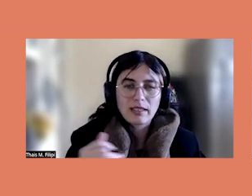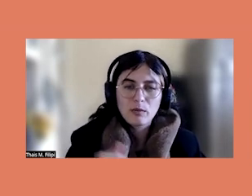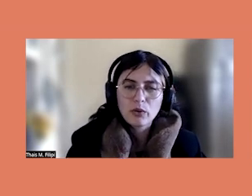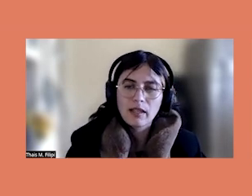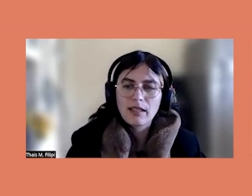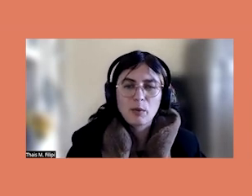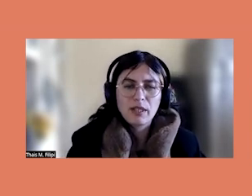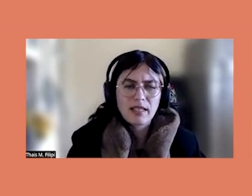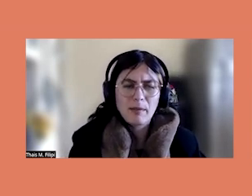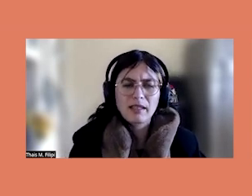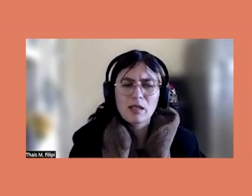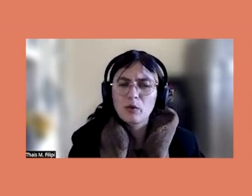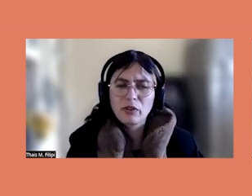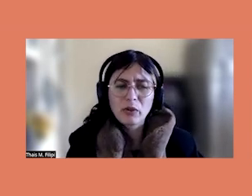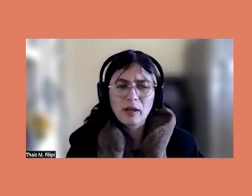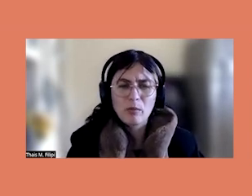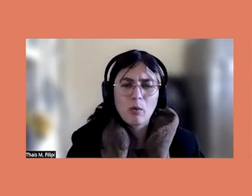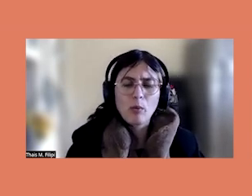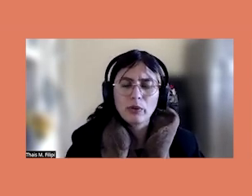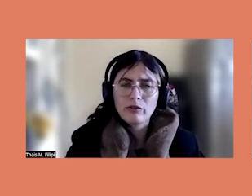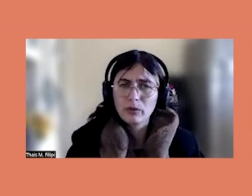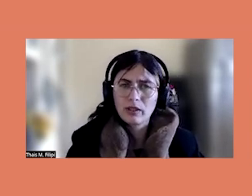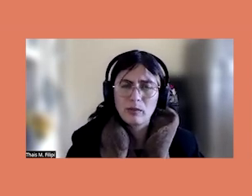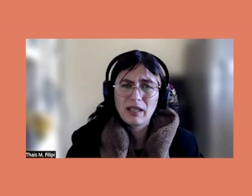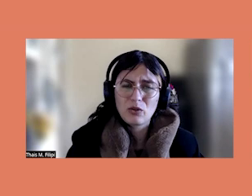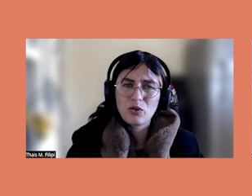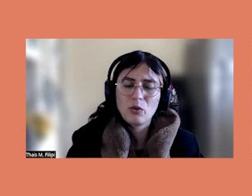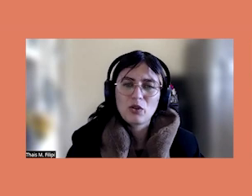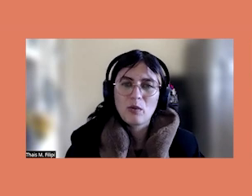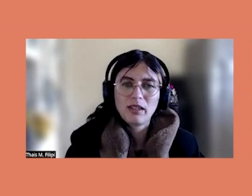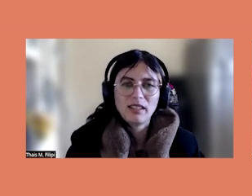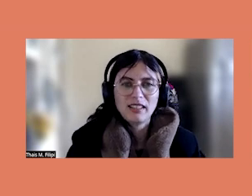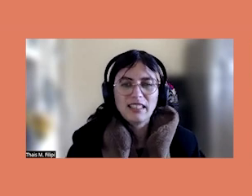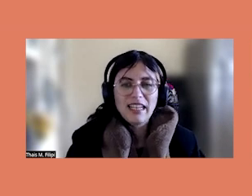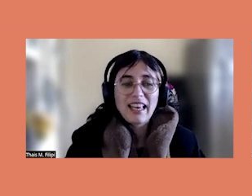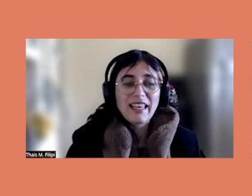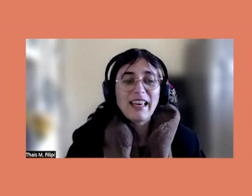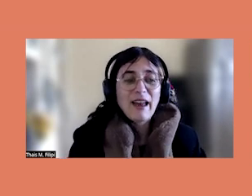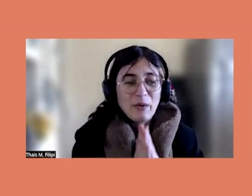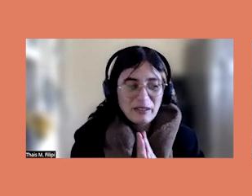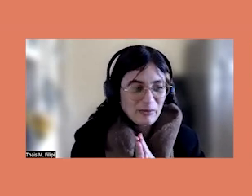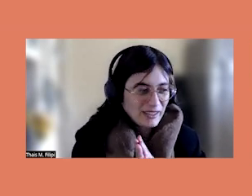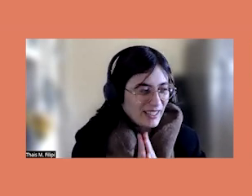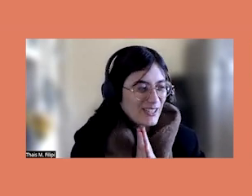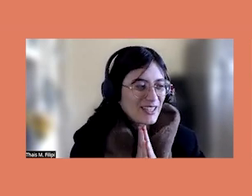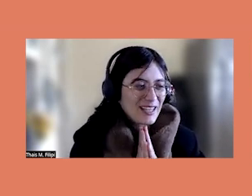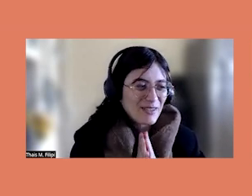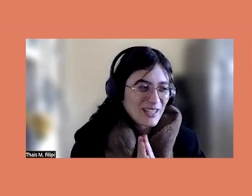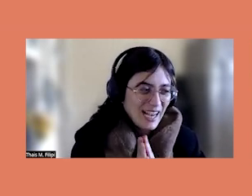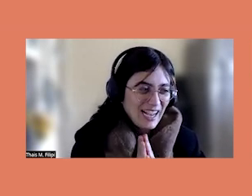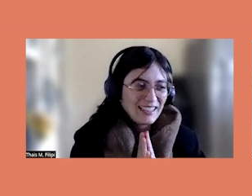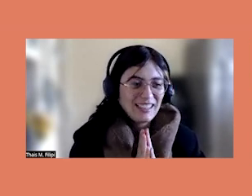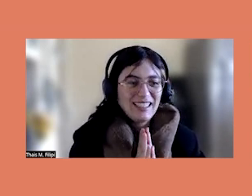os atributos, né? Elas podem ser separadas por vírgula ou ponto e vírgula, dependendo do idioma. E aqui é muito importante a gente